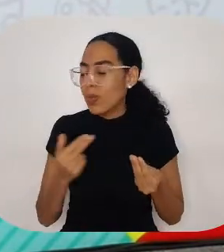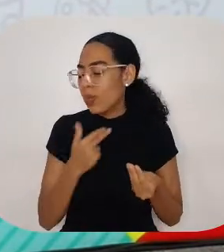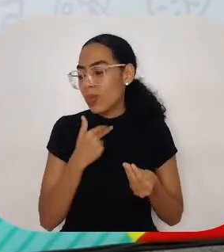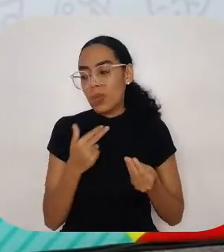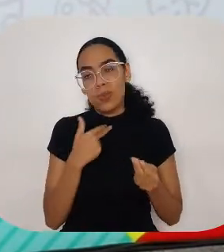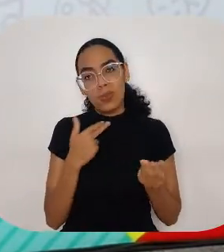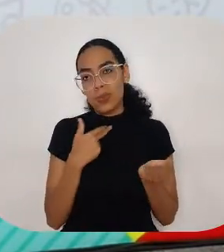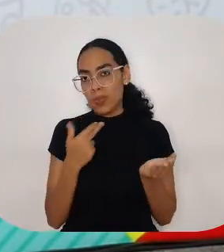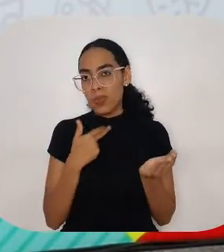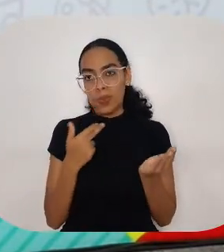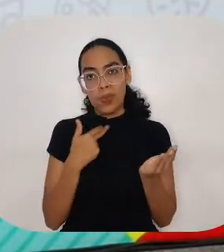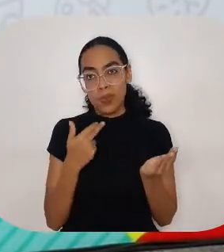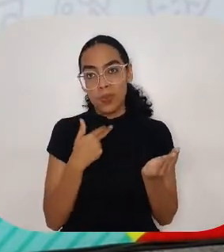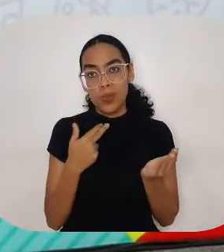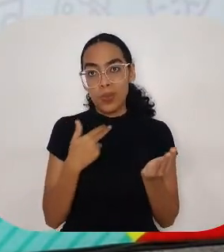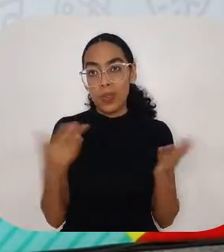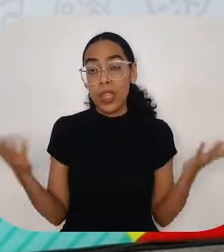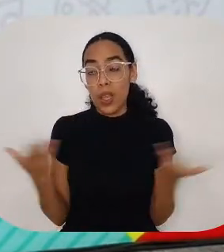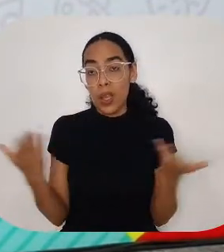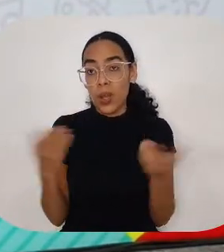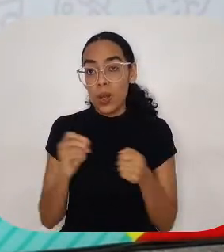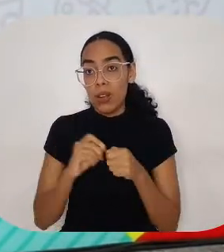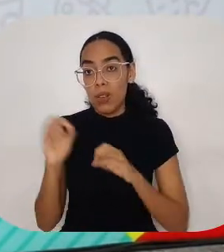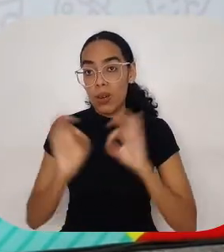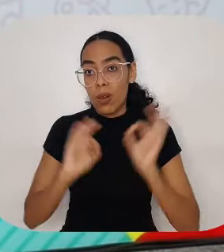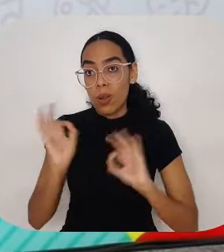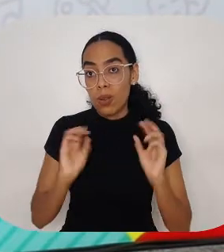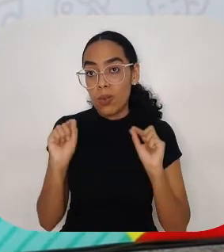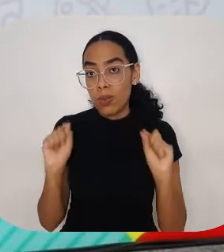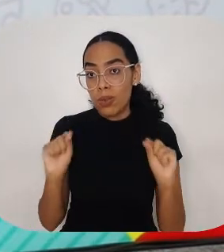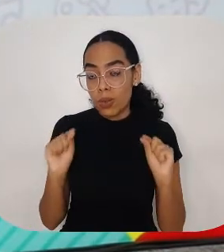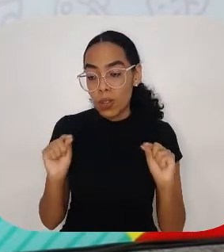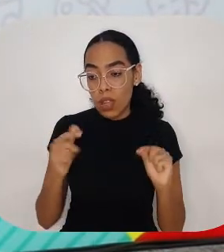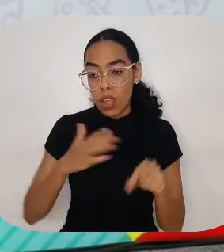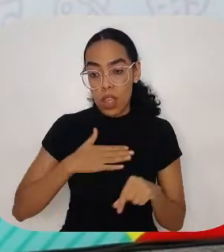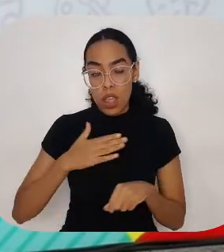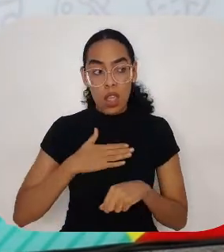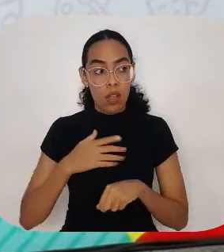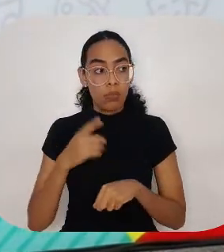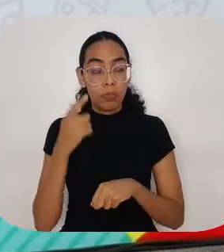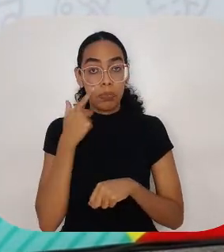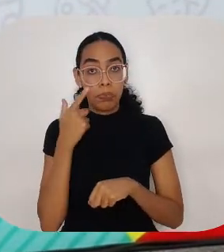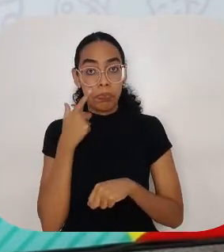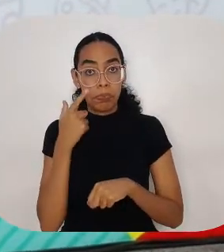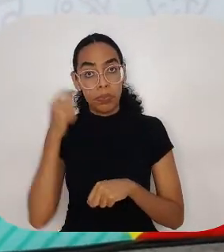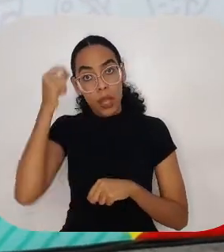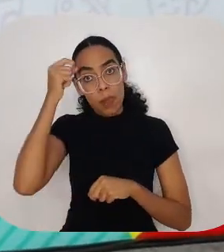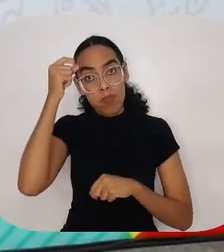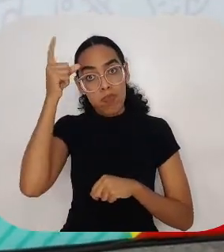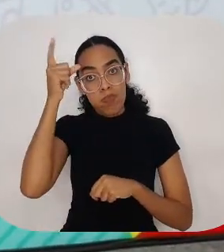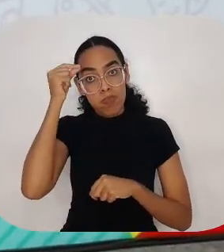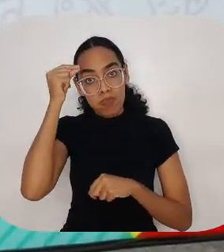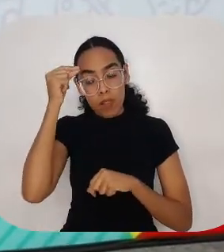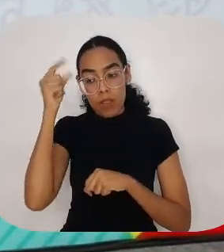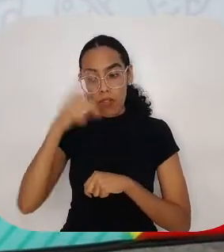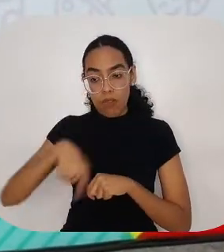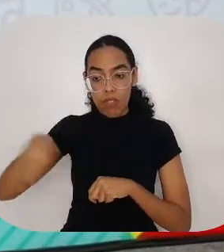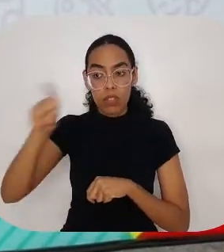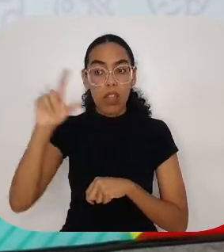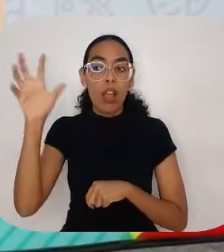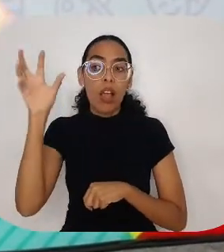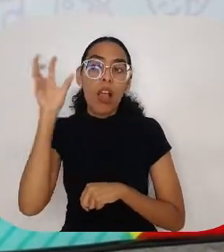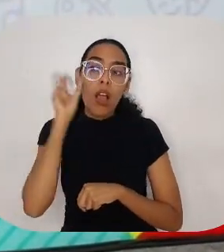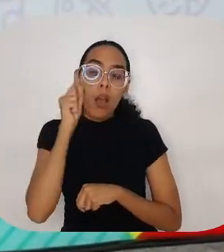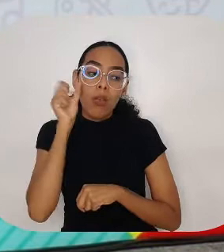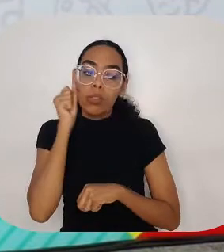dá certo, não. Vamos fazer o seguinte, eu tenho, ó, uma ideia. Vocês me